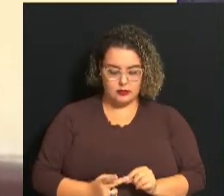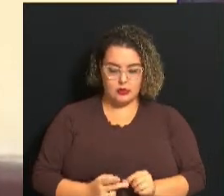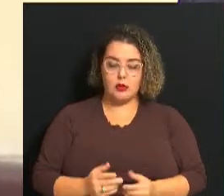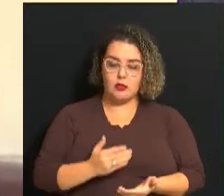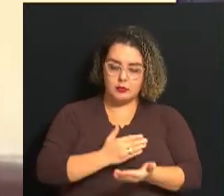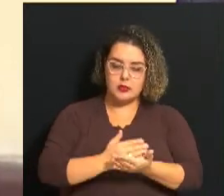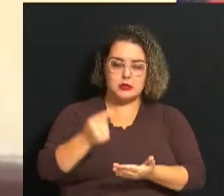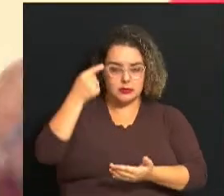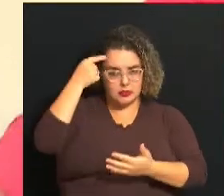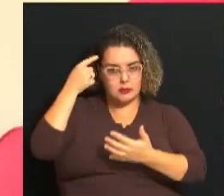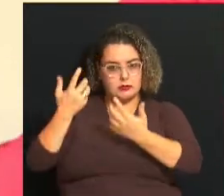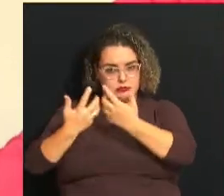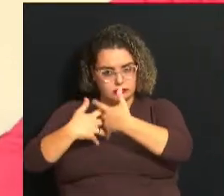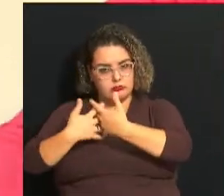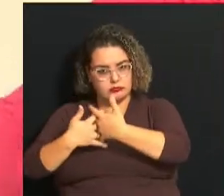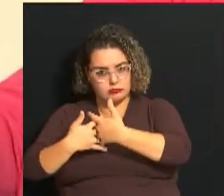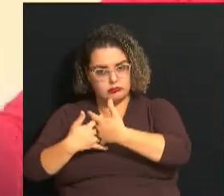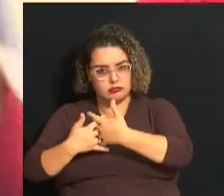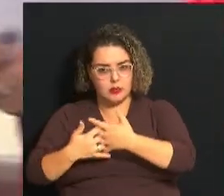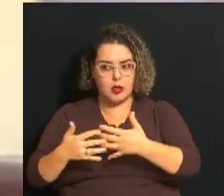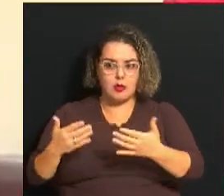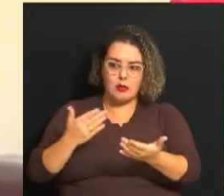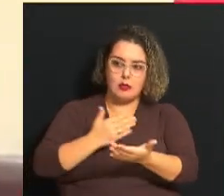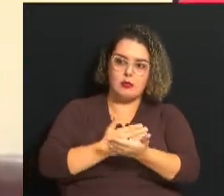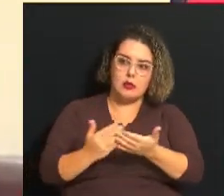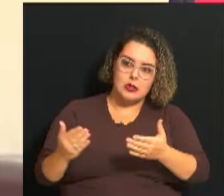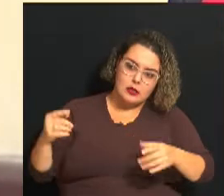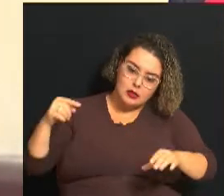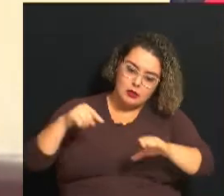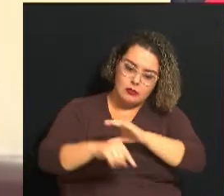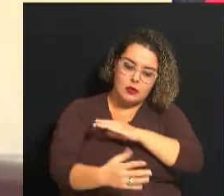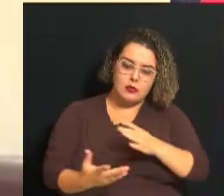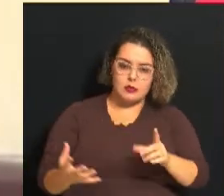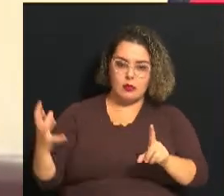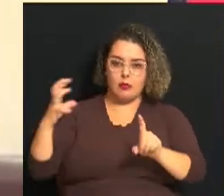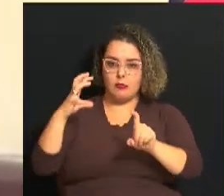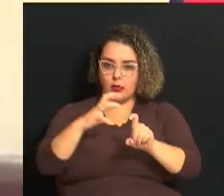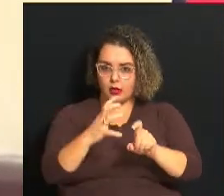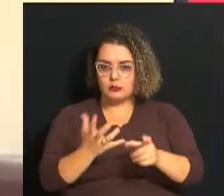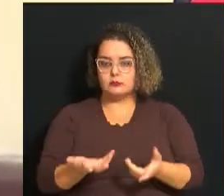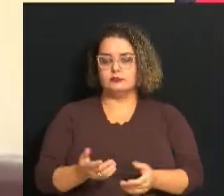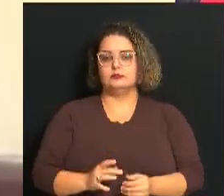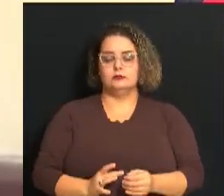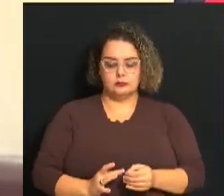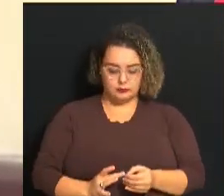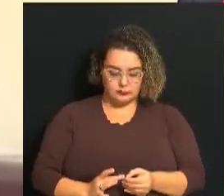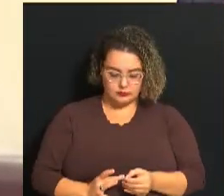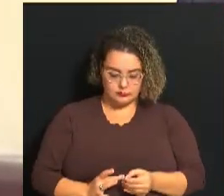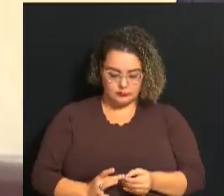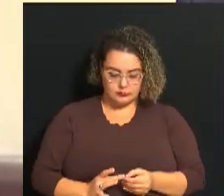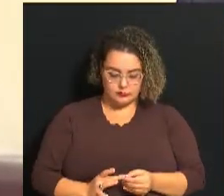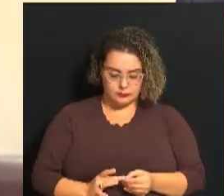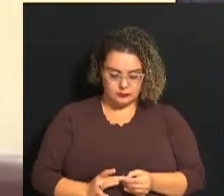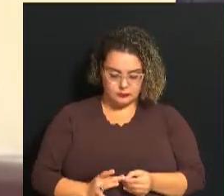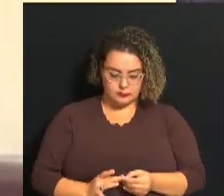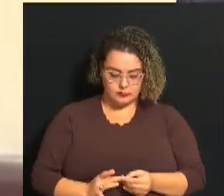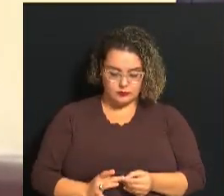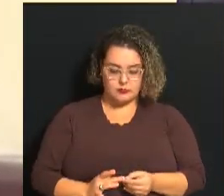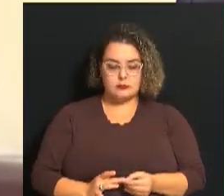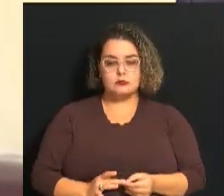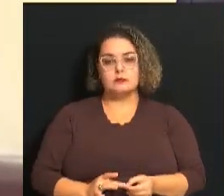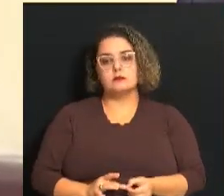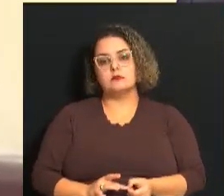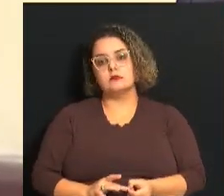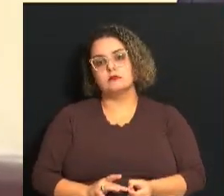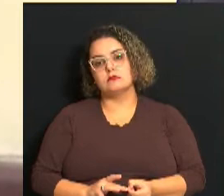refletir a gente entrar nos meandros do assédio moral então é é importante com isso estabelecer que